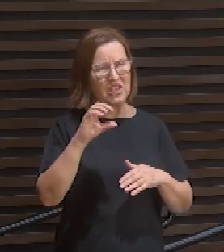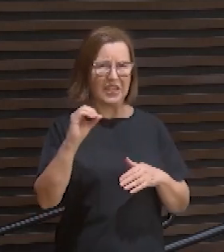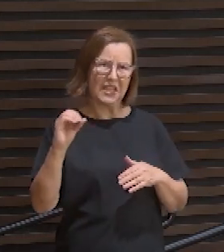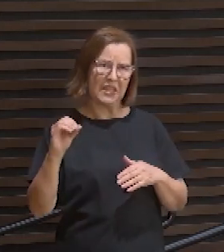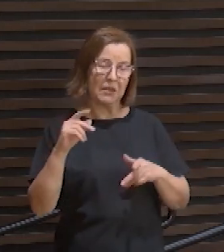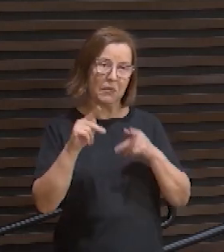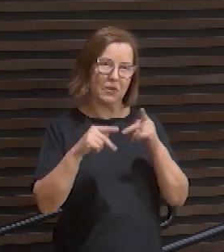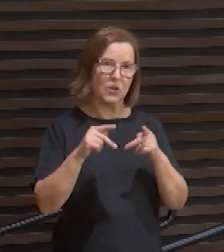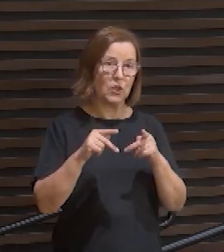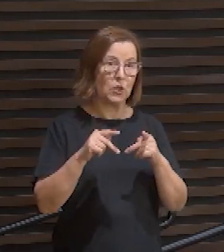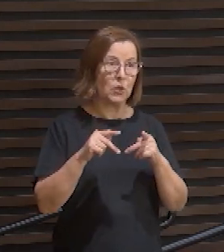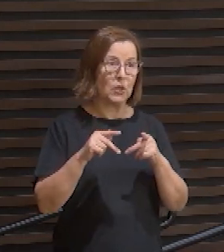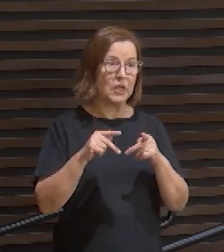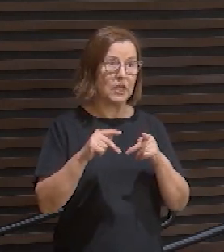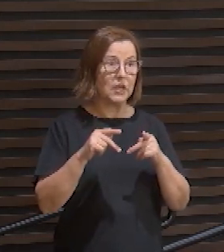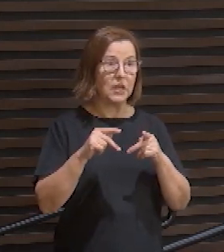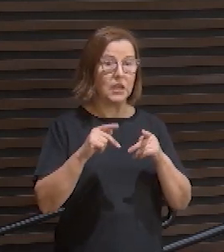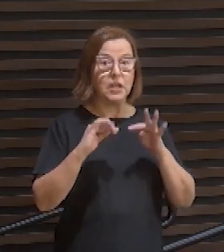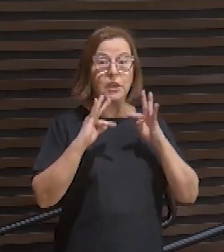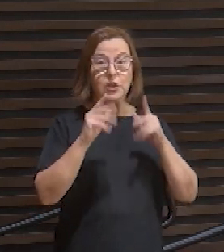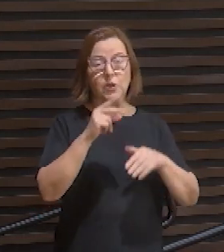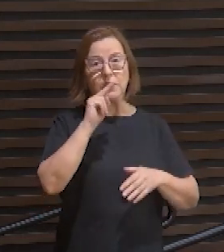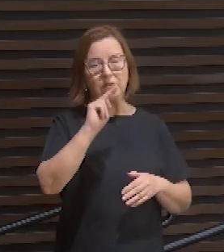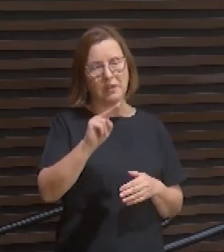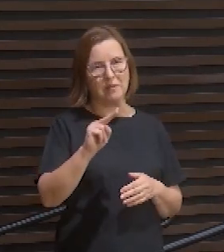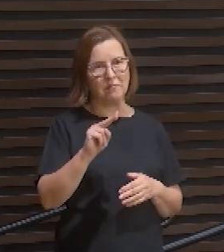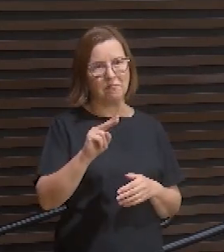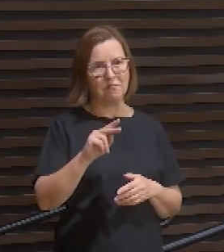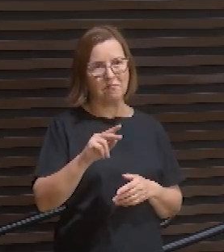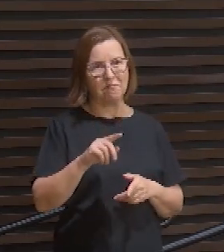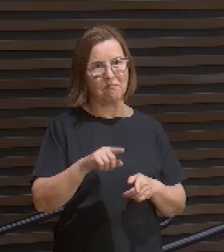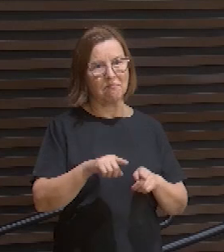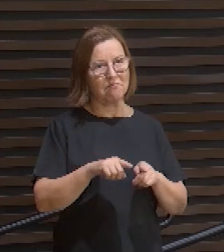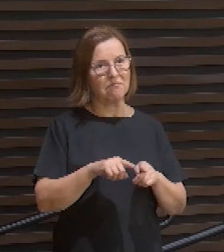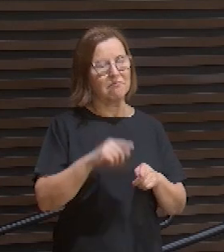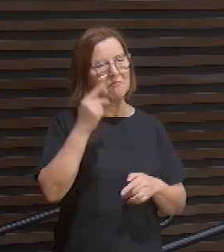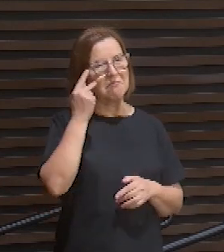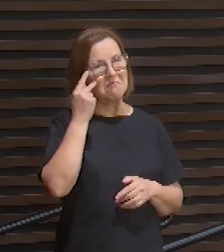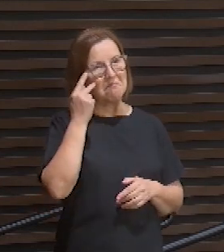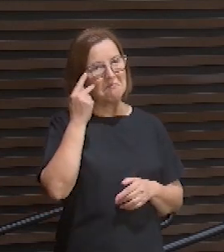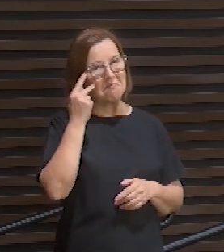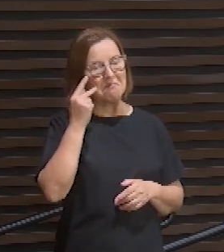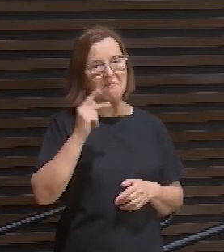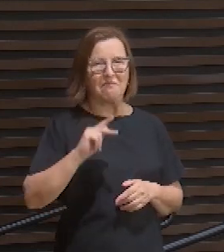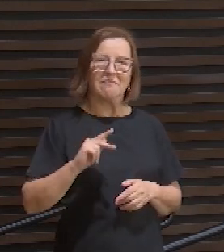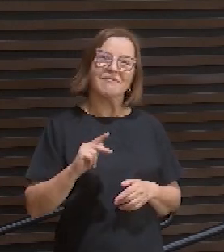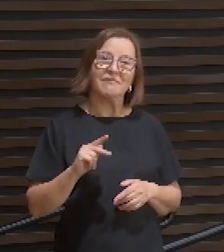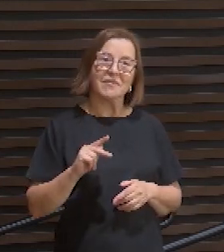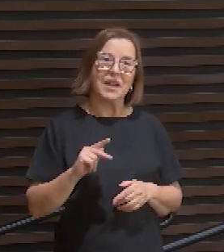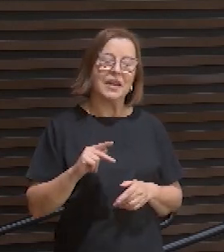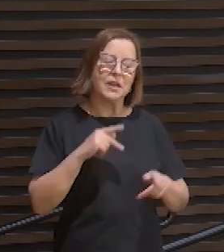Todos vissem. Para que fosse de maneira irrefutável a evidência da sua ressurreição.